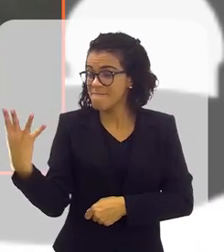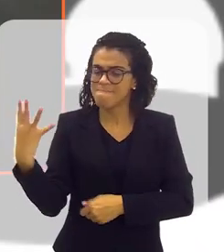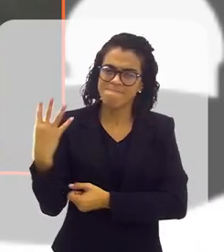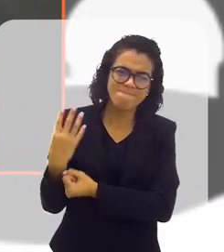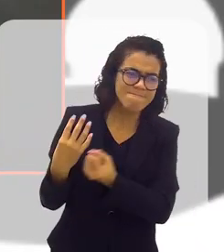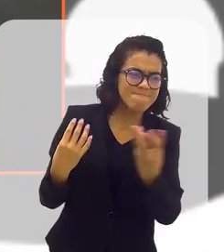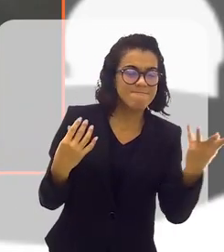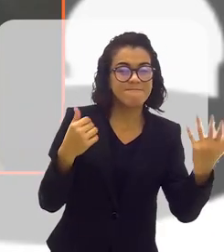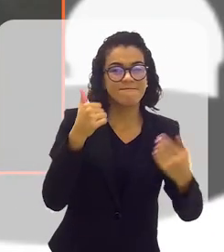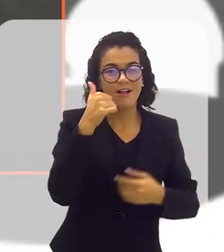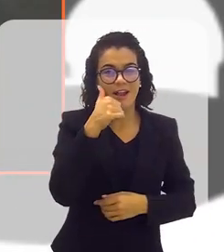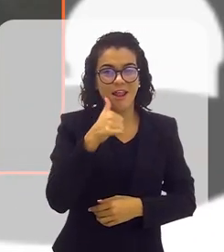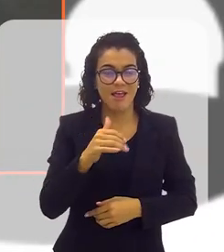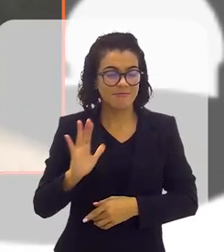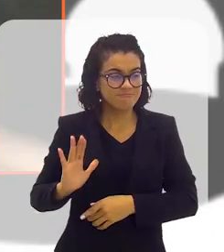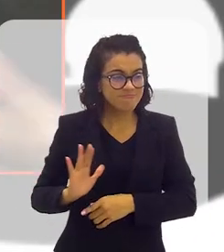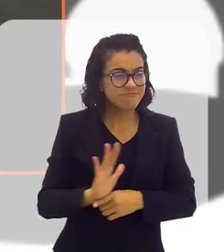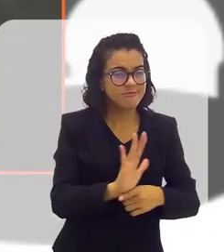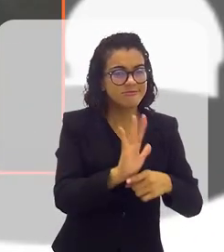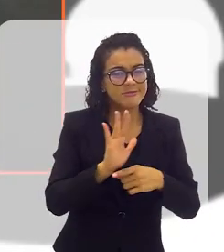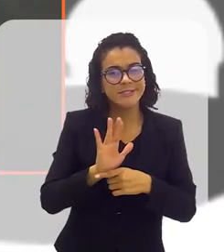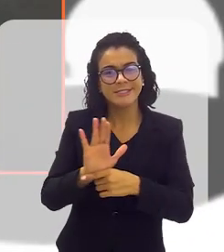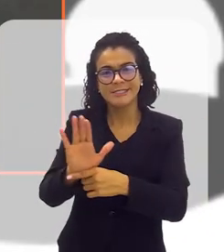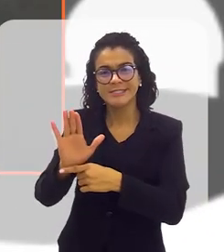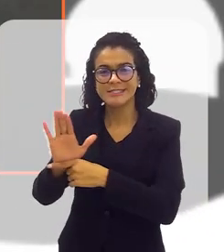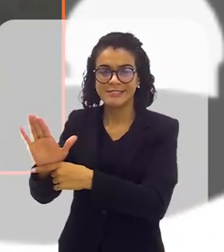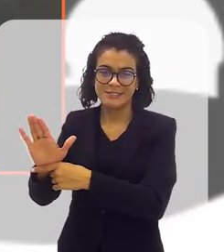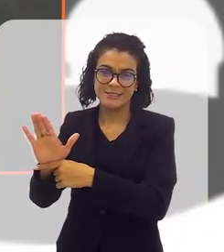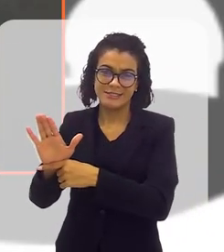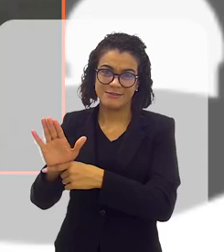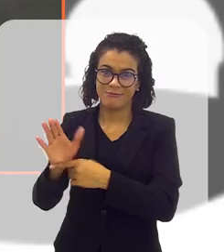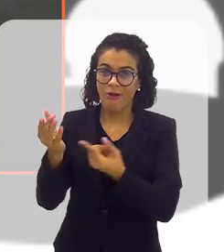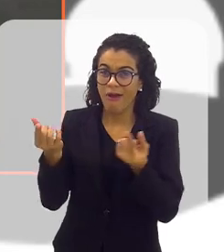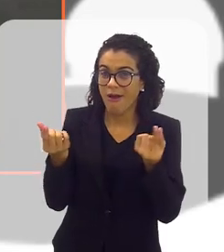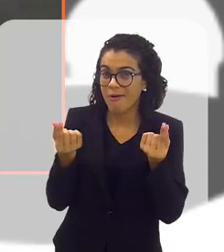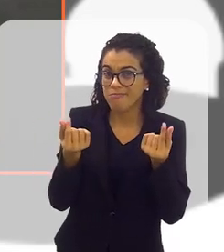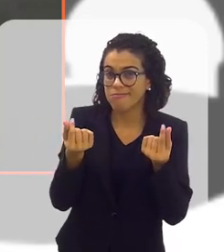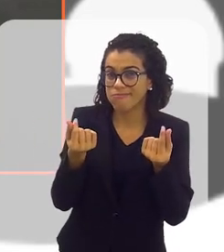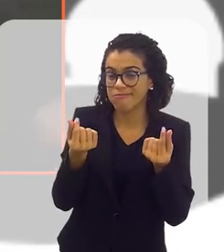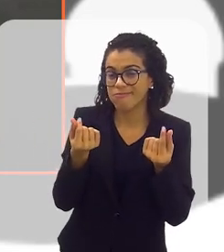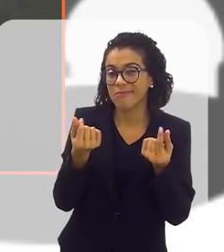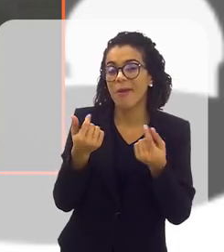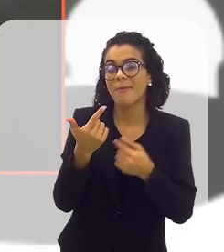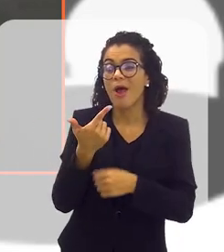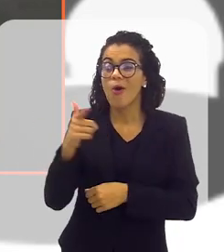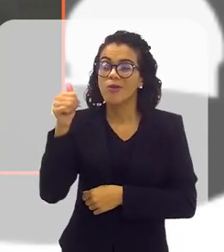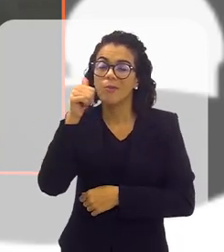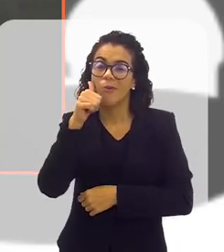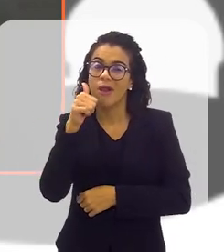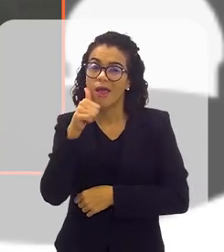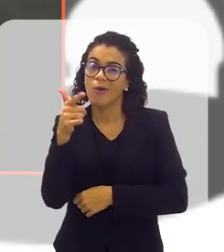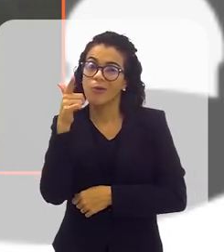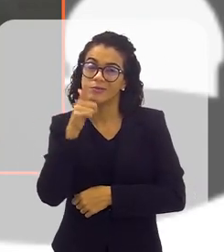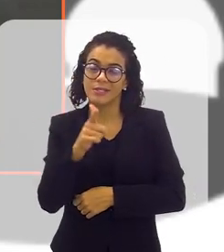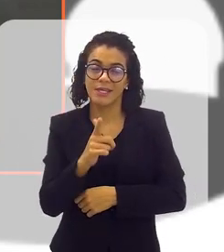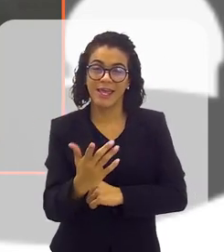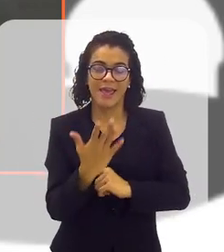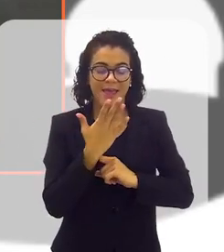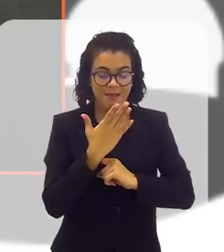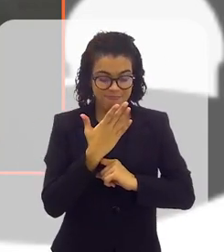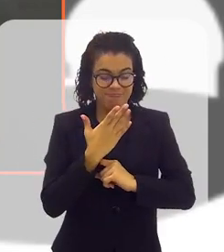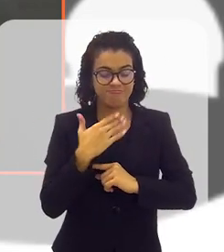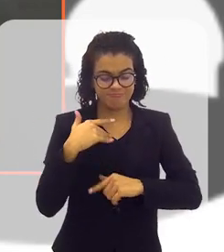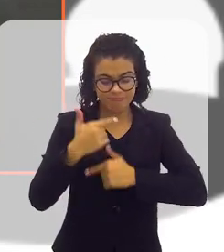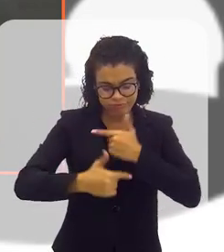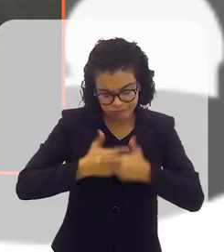muitas mulheres contribuírem, inclusive do ponto de vista financeiro, para que outras mulheres possam ser ajudadas